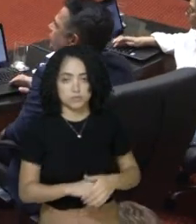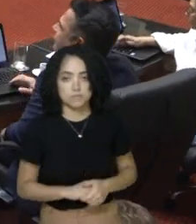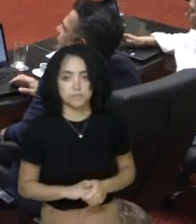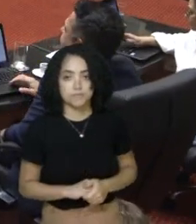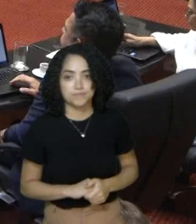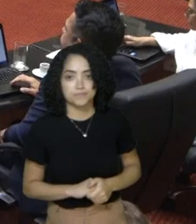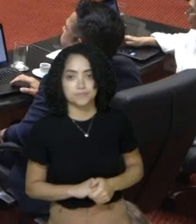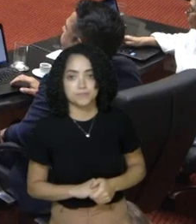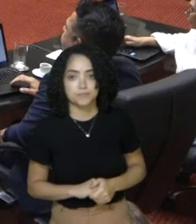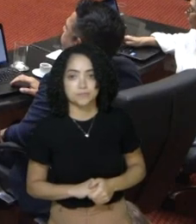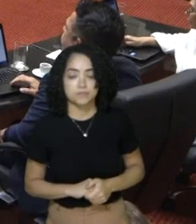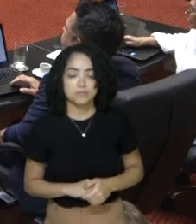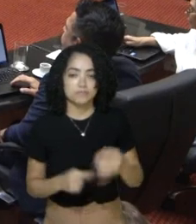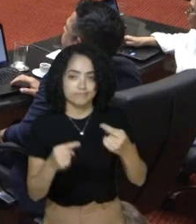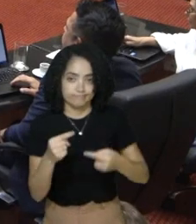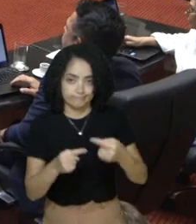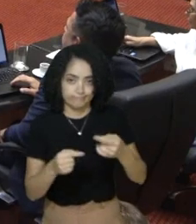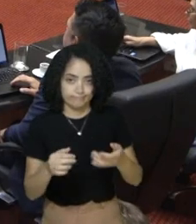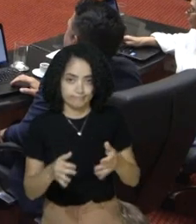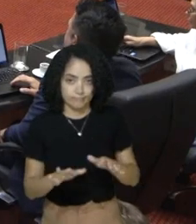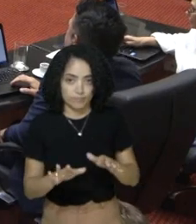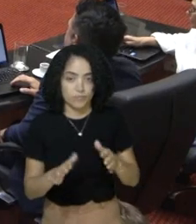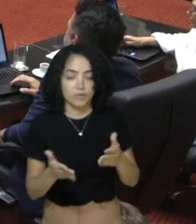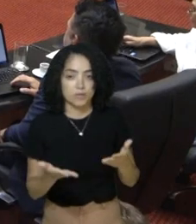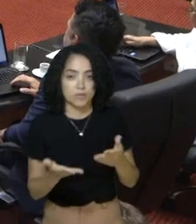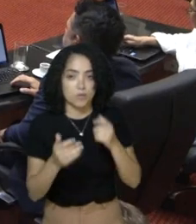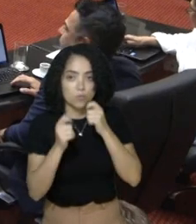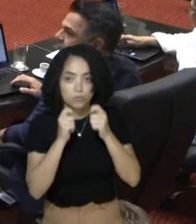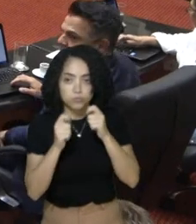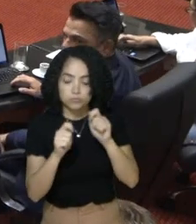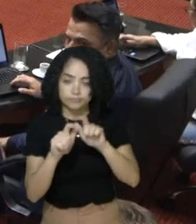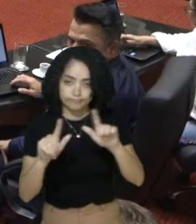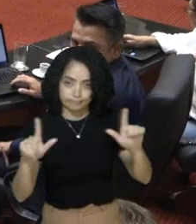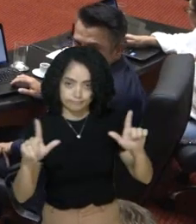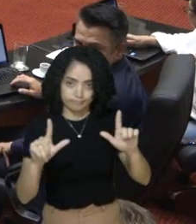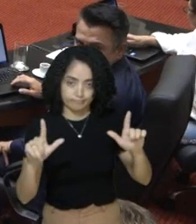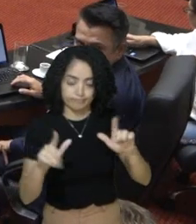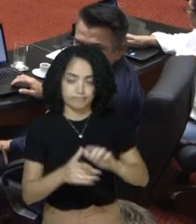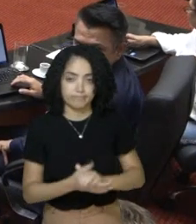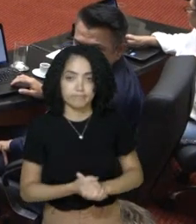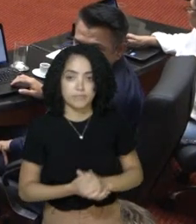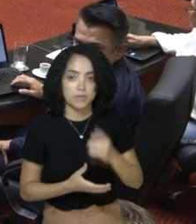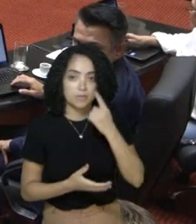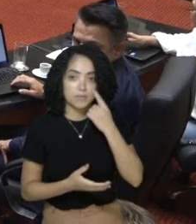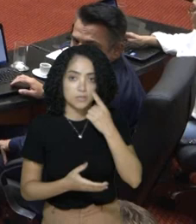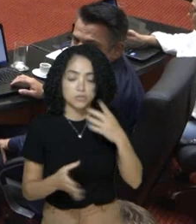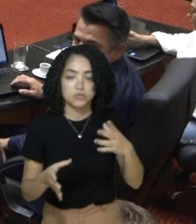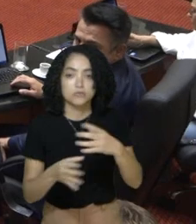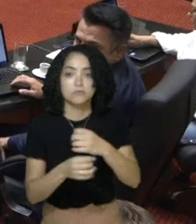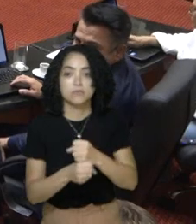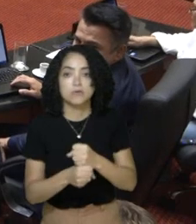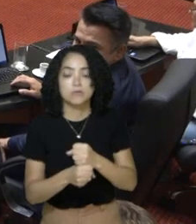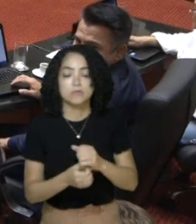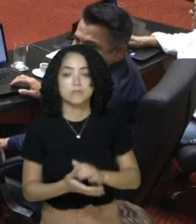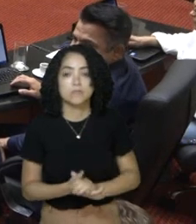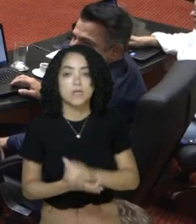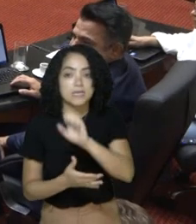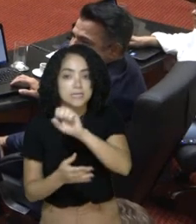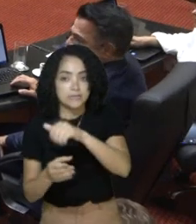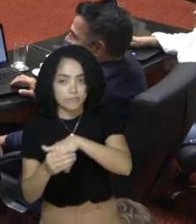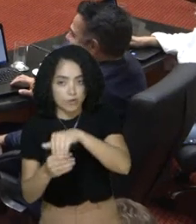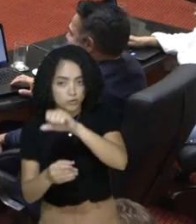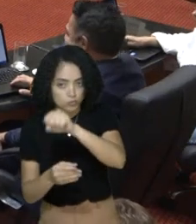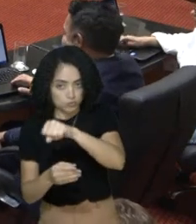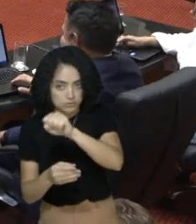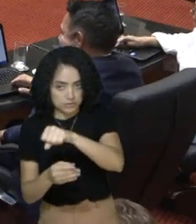Não havendo mais quem queira discutir, determino a assessoria que possa abrir o painel para votação. Quem vota sim,